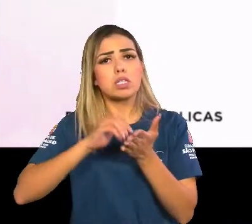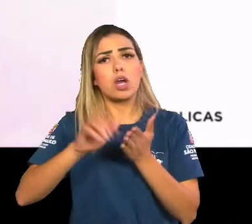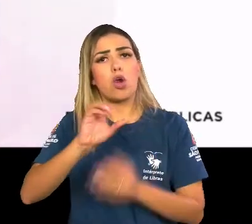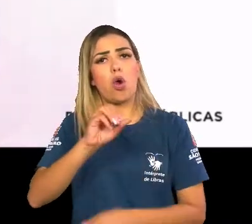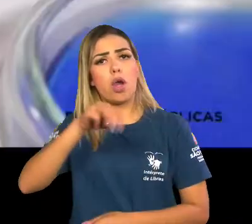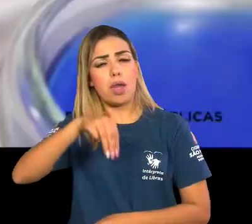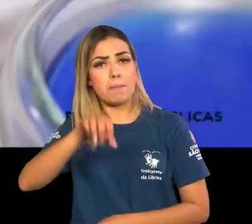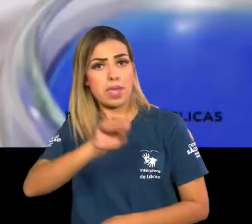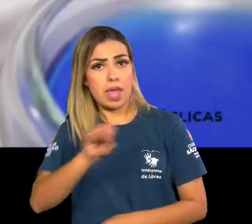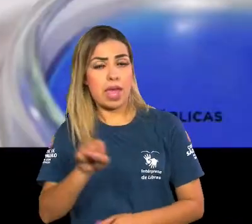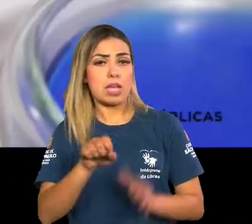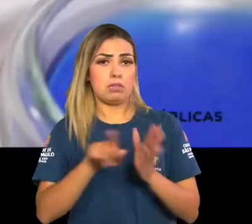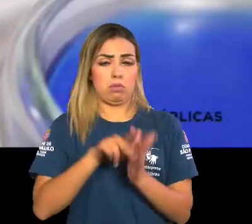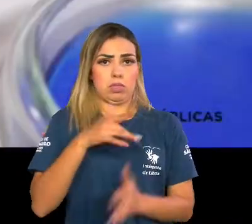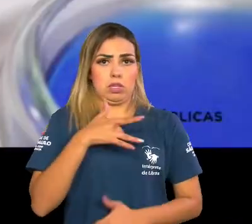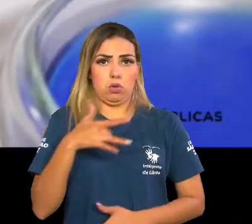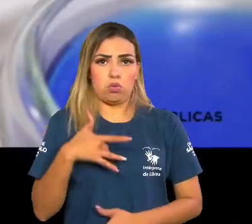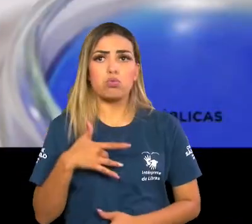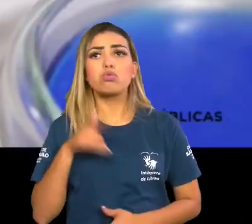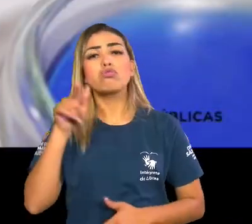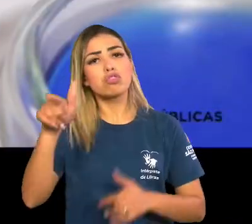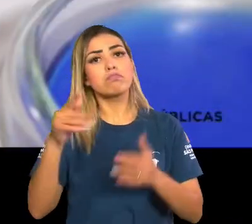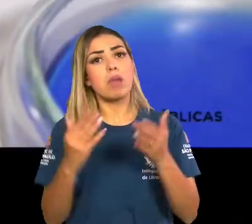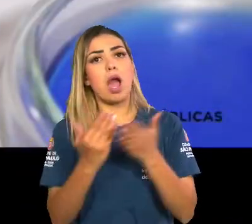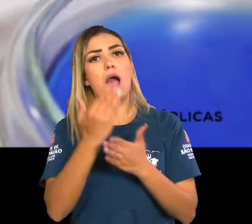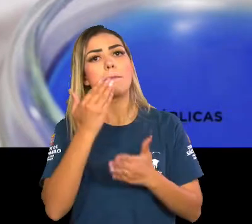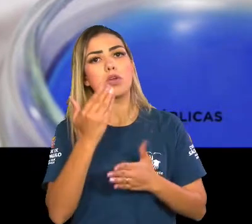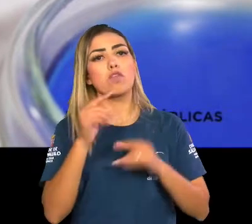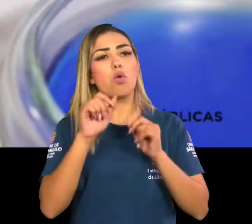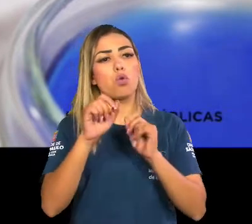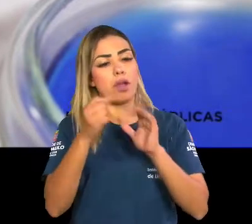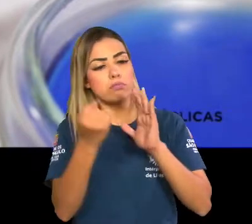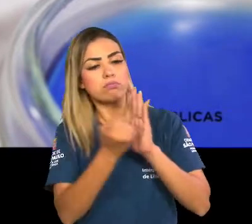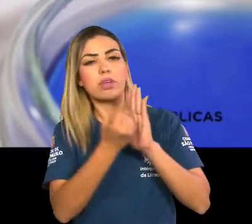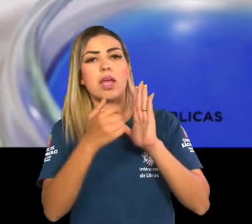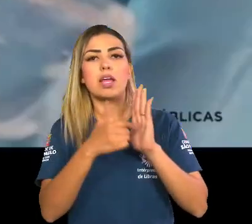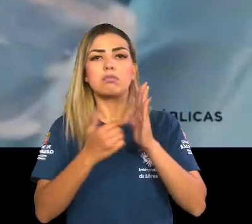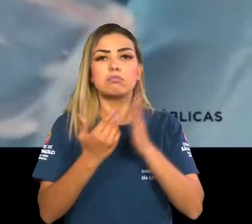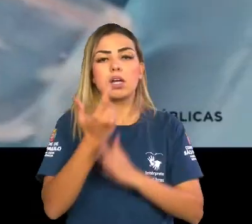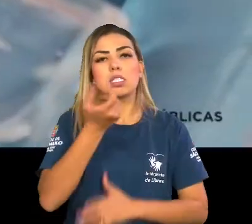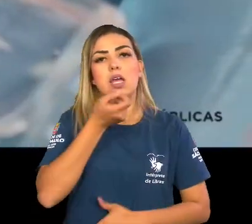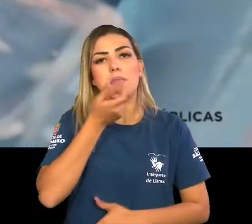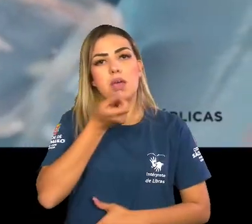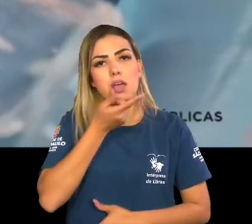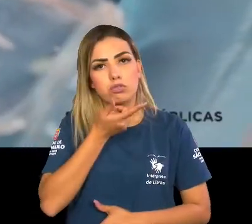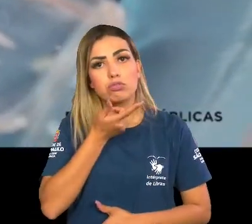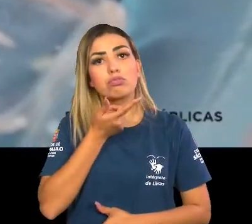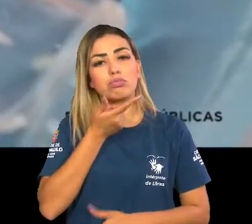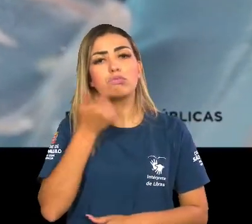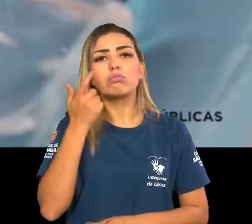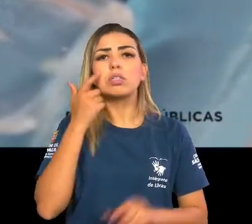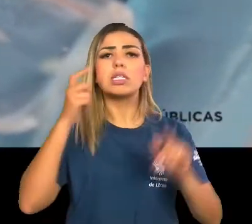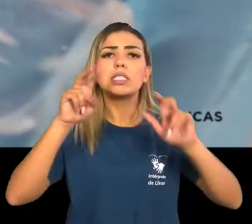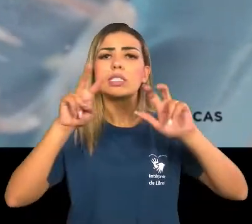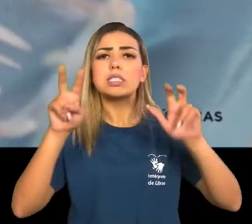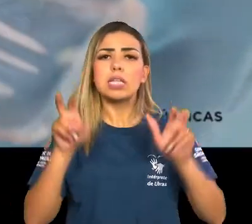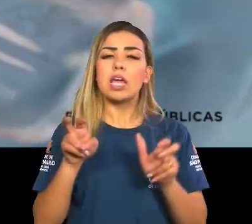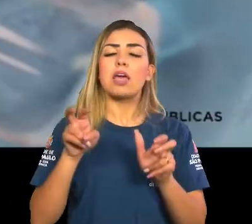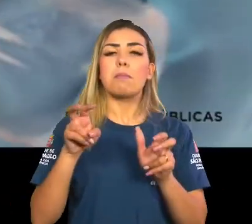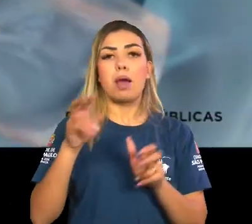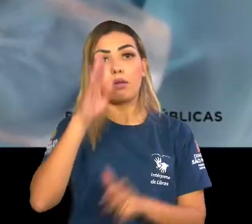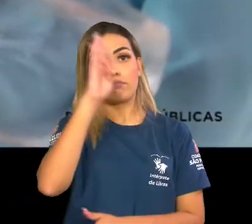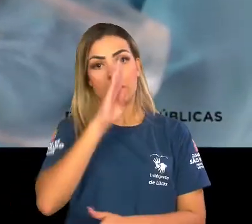OMS, abordou questões referentes à aprovação de registros de medicamentos, contextualizando temas também comuns